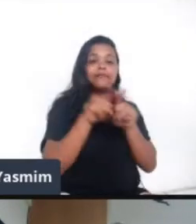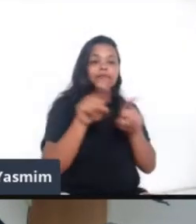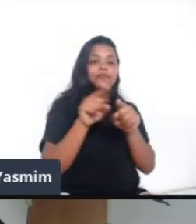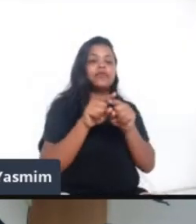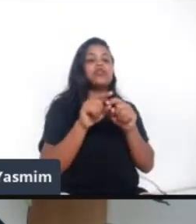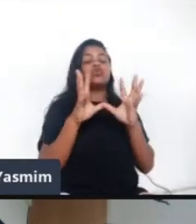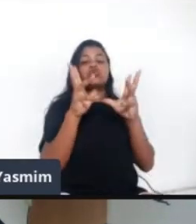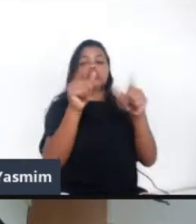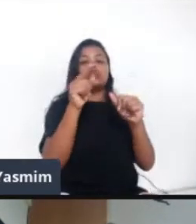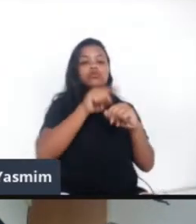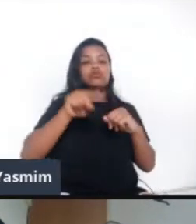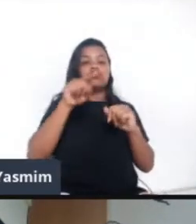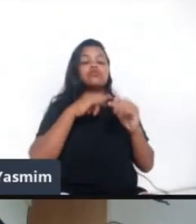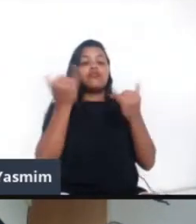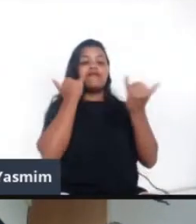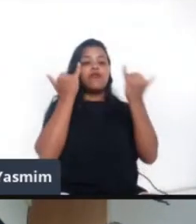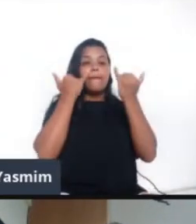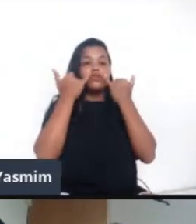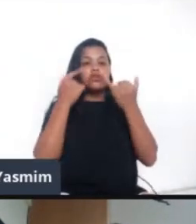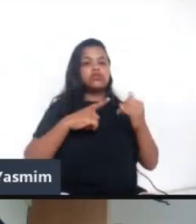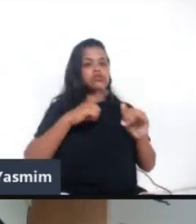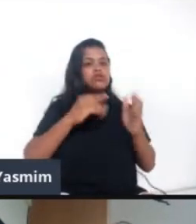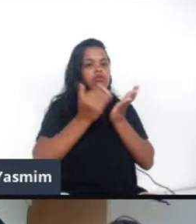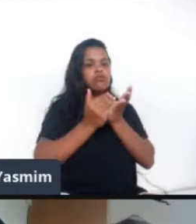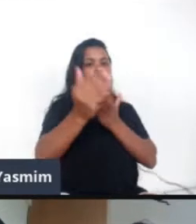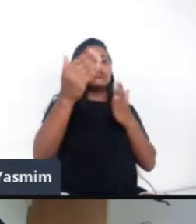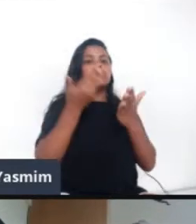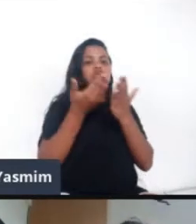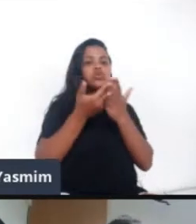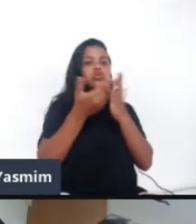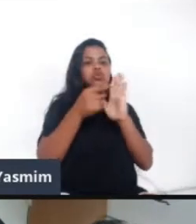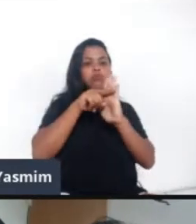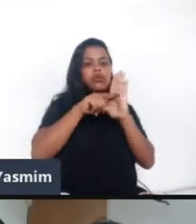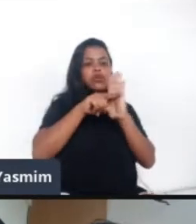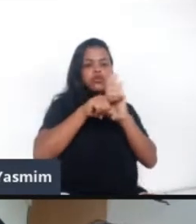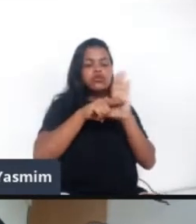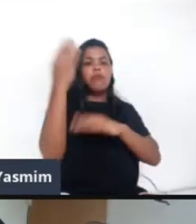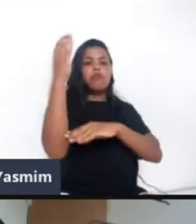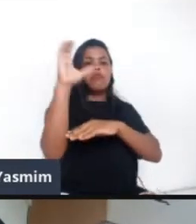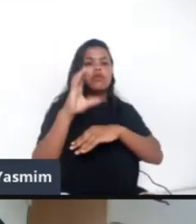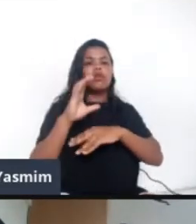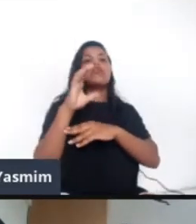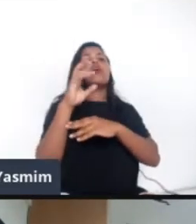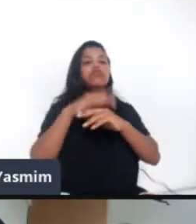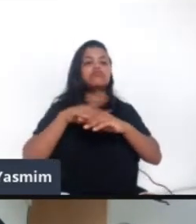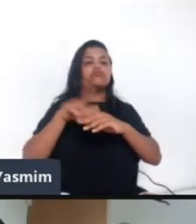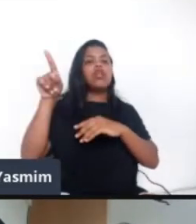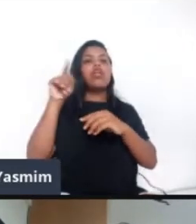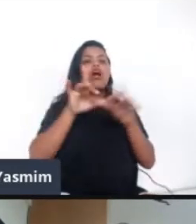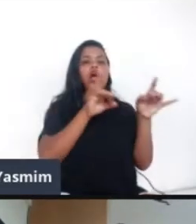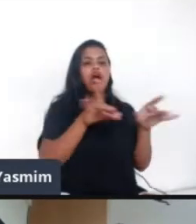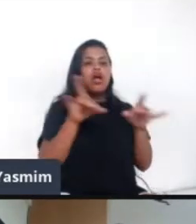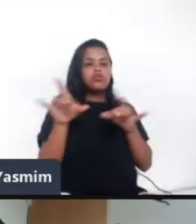essas informações trazidas a partir desse estudo aqui, publicado por uma revista australiana, então, Antiviral